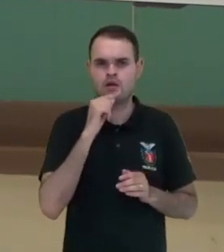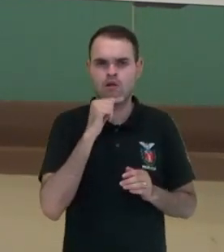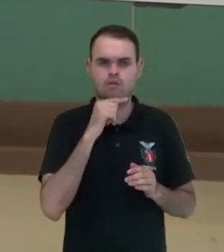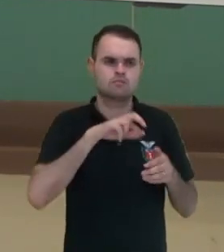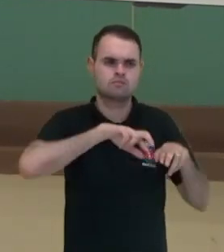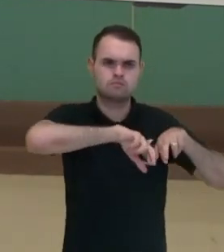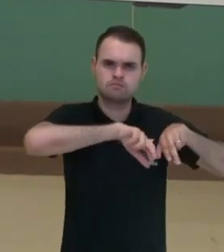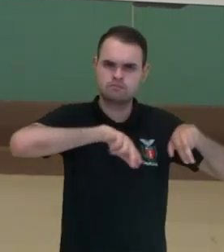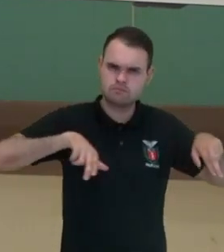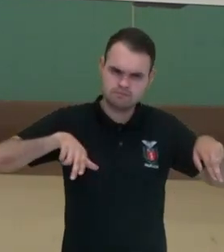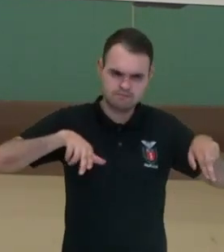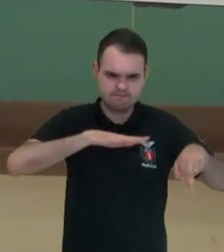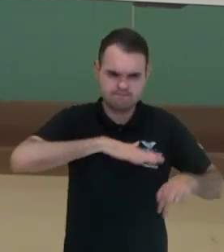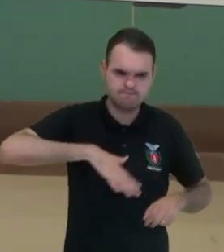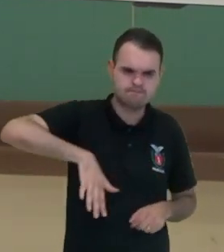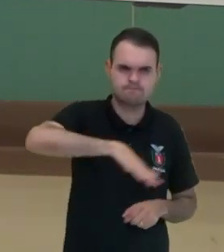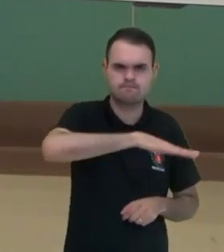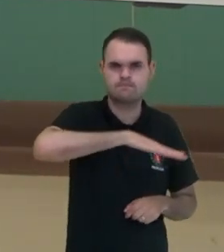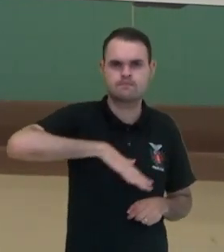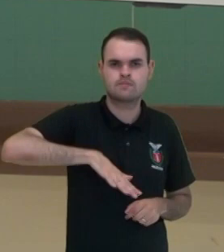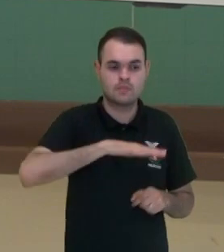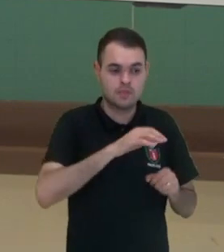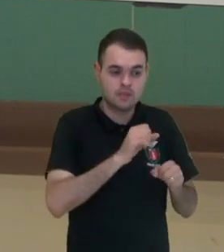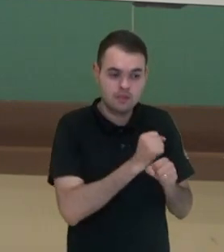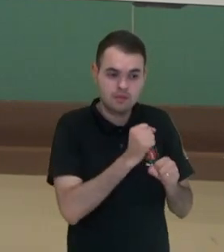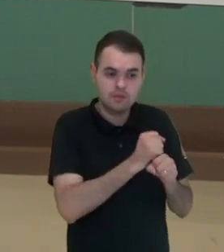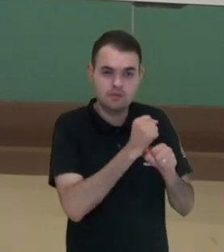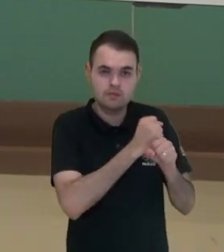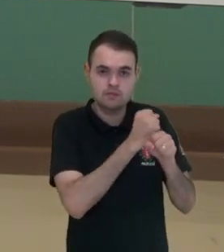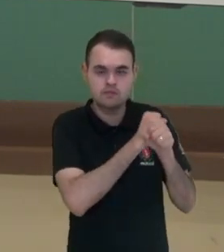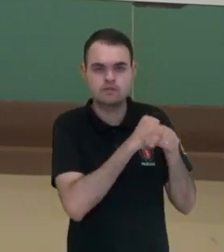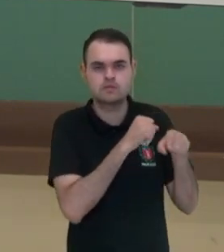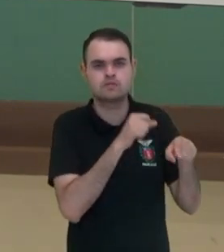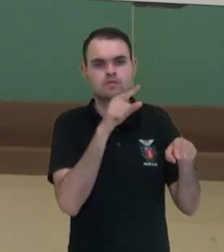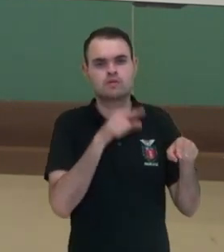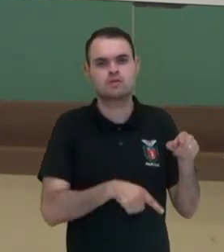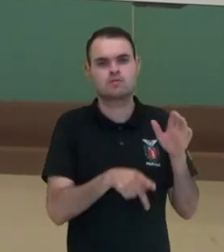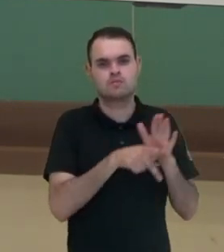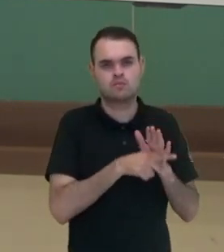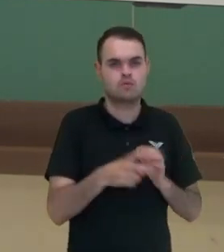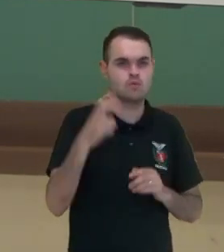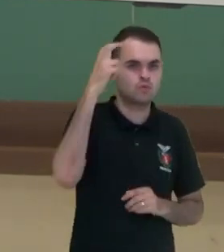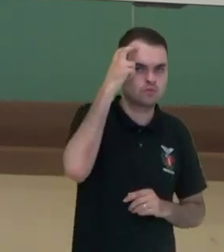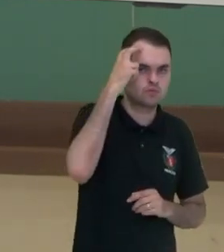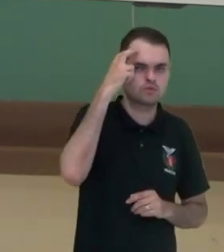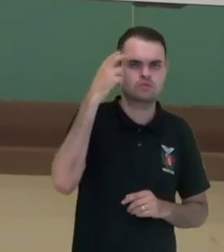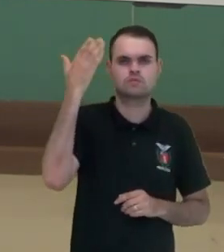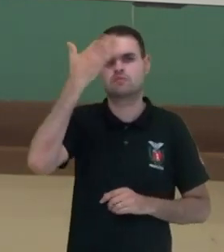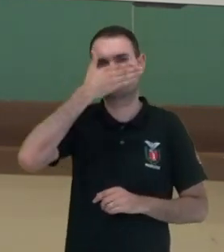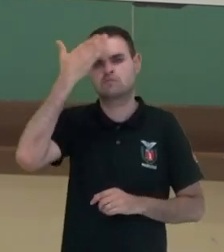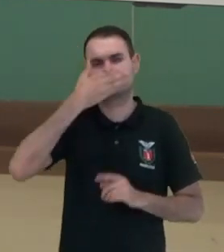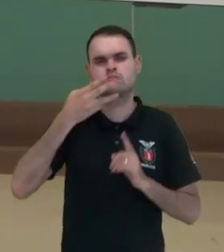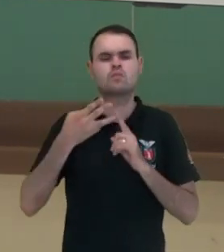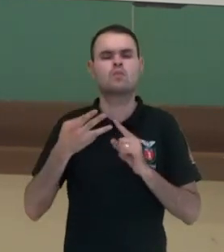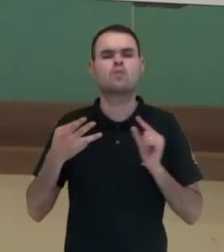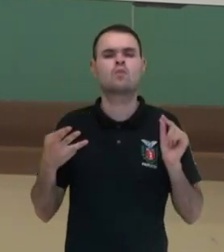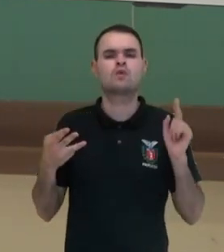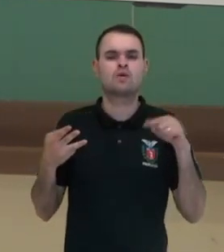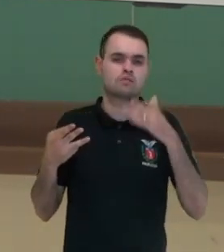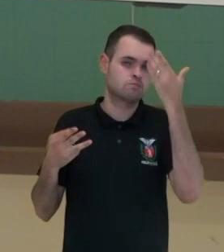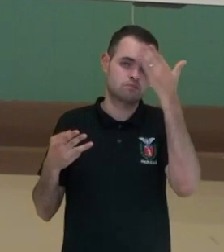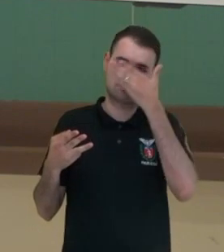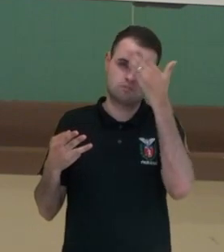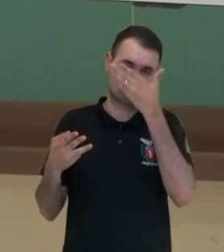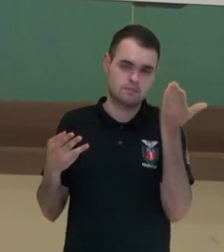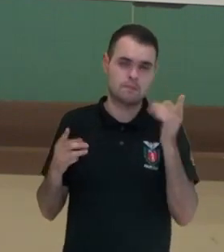trabalho humano que transforma o espaço geográfico. Então são elementos culturais. E os elementos invisíveis, aqueles que nós não